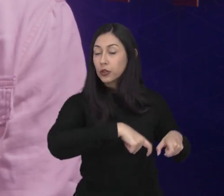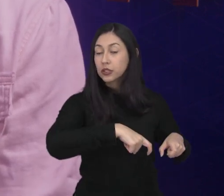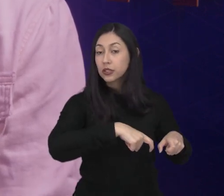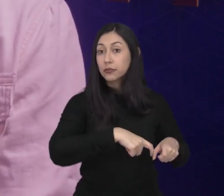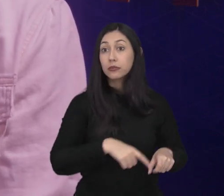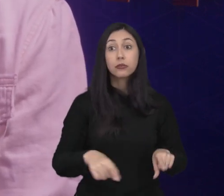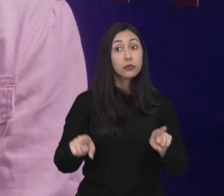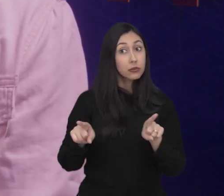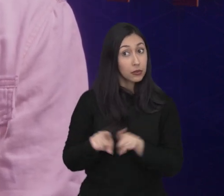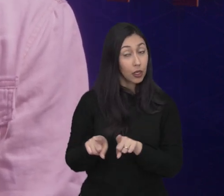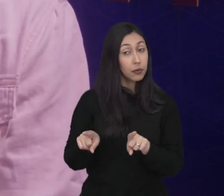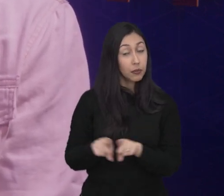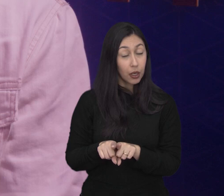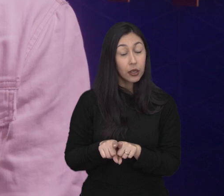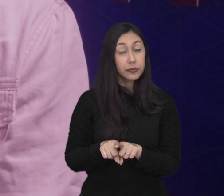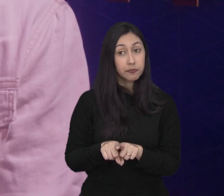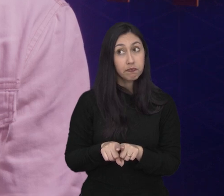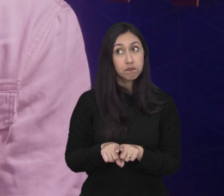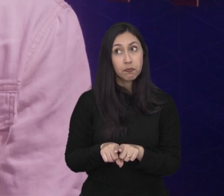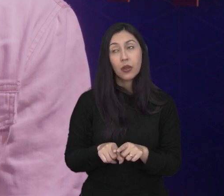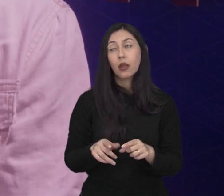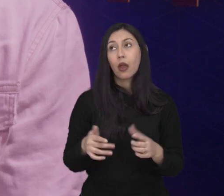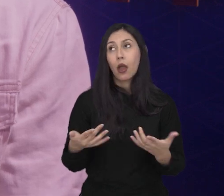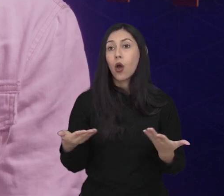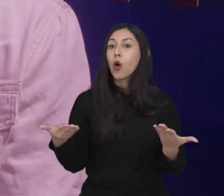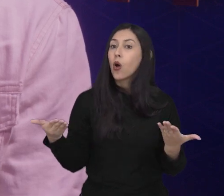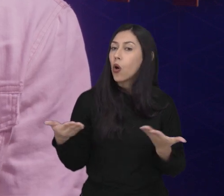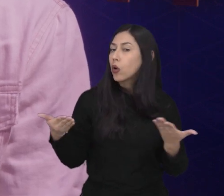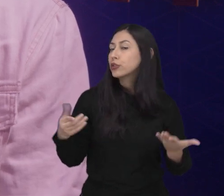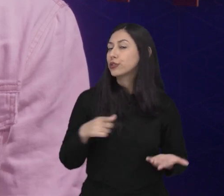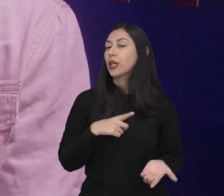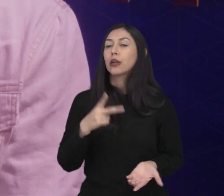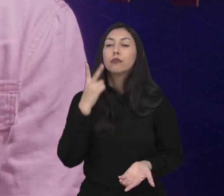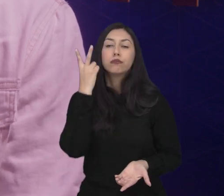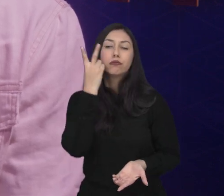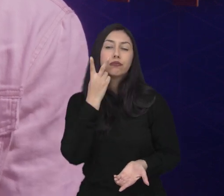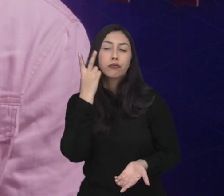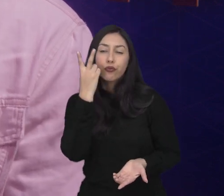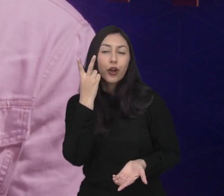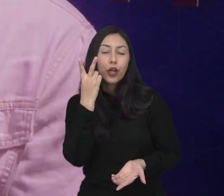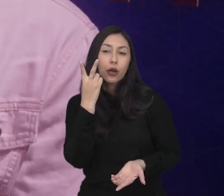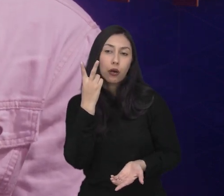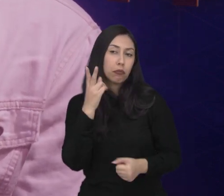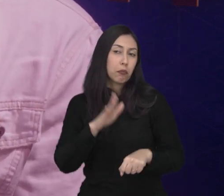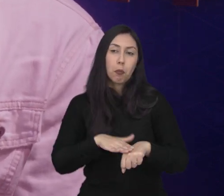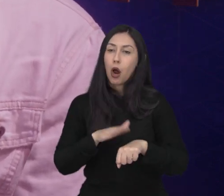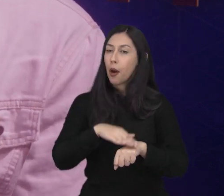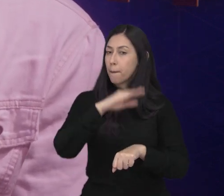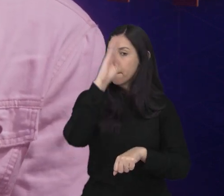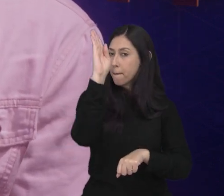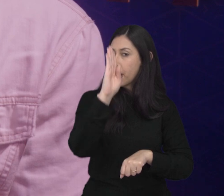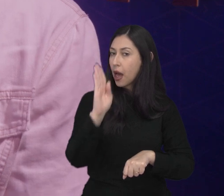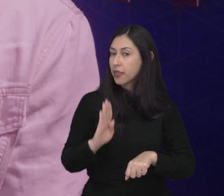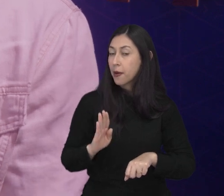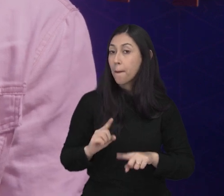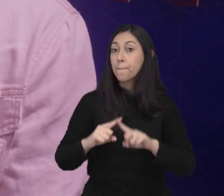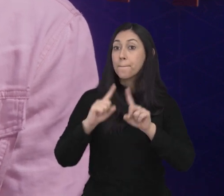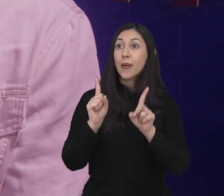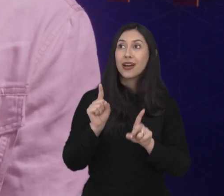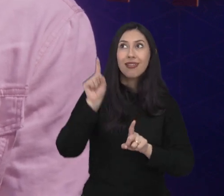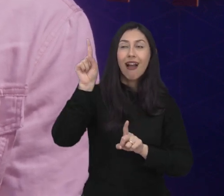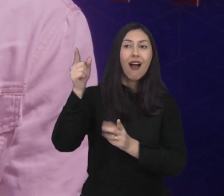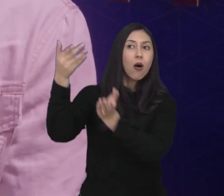campos. E, inclusive, né, tipo, hoje a gente tem vinho brasileiro. Porque